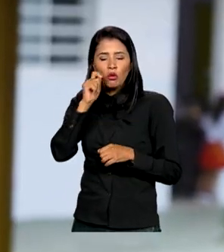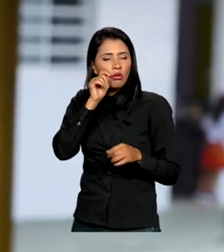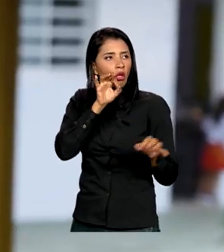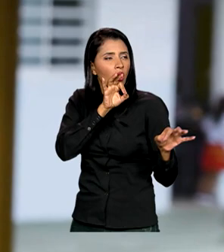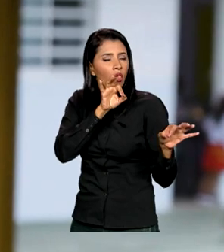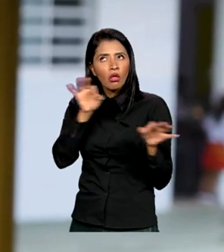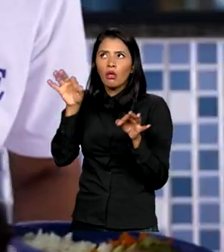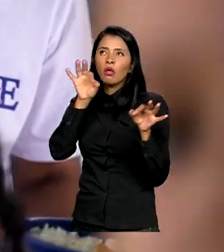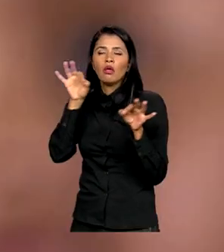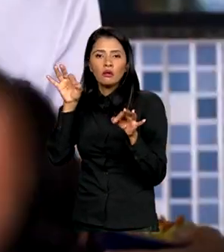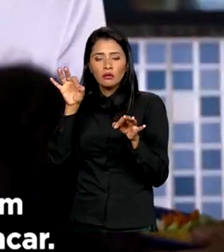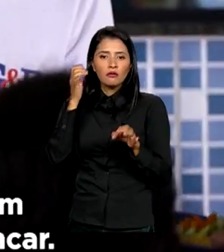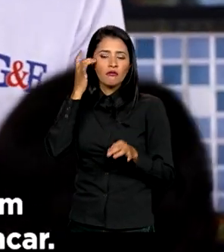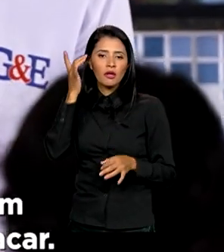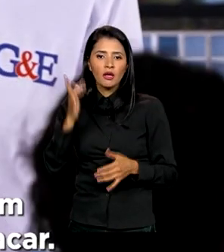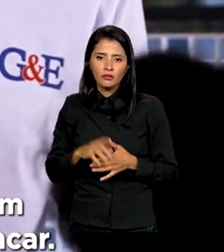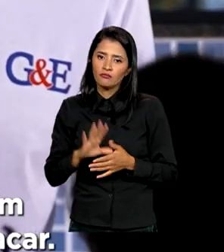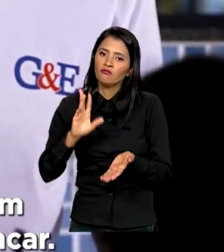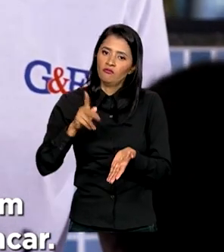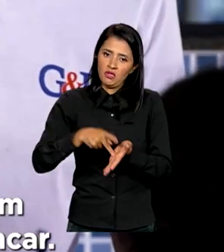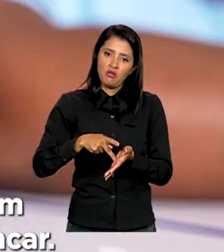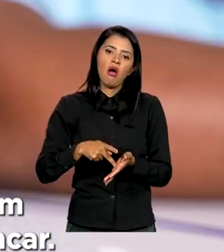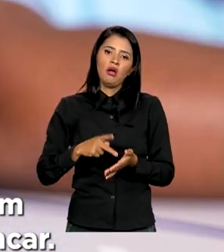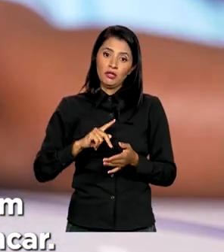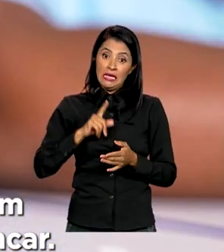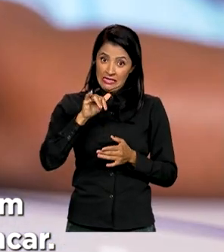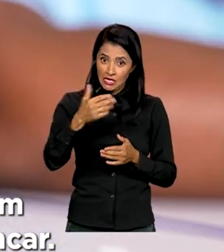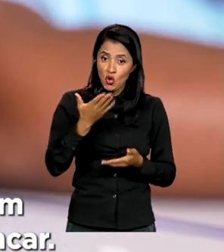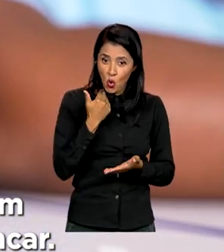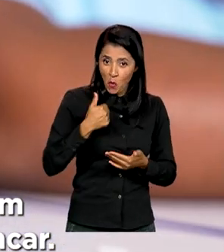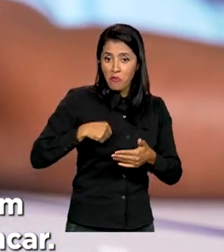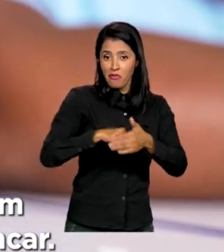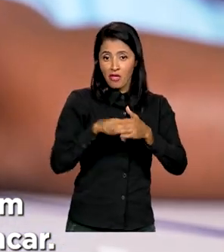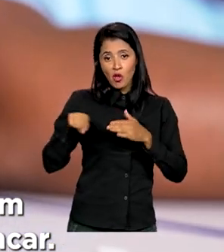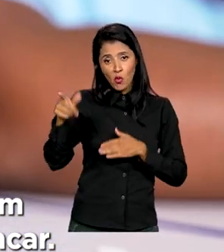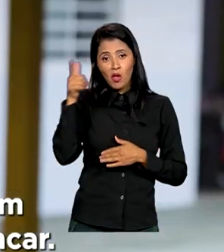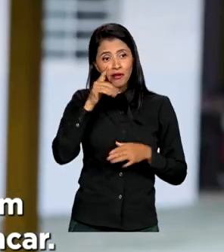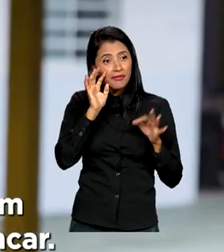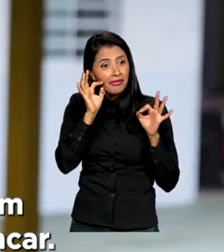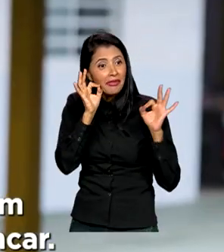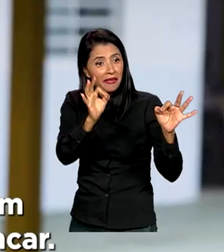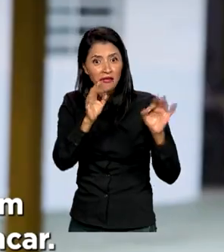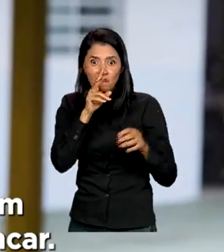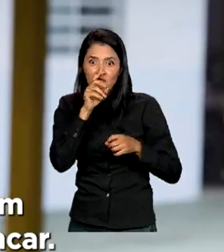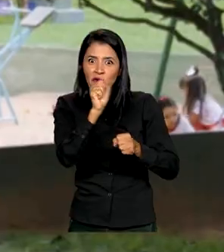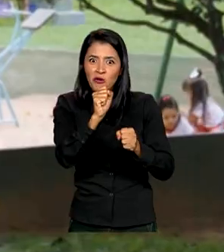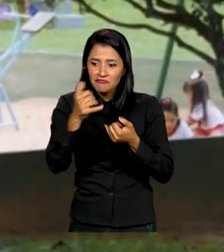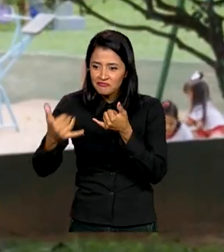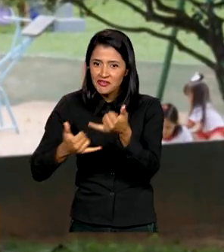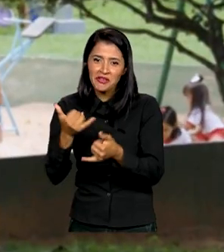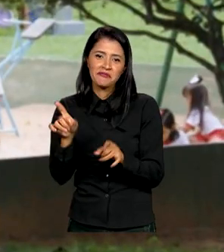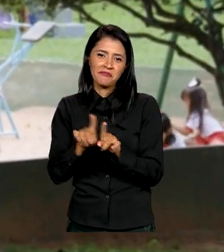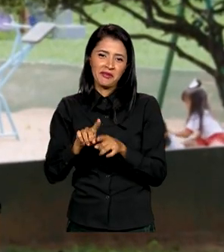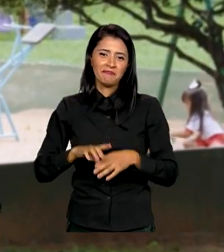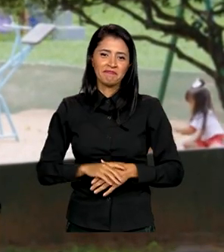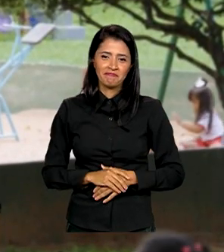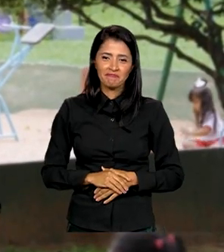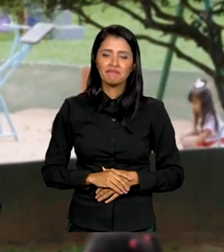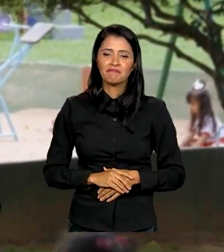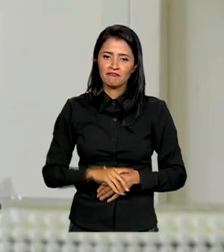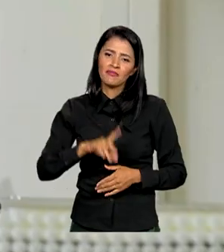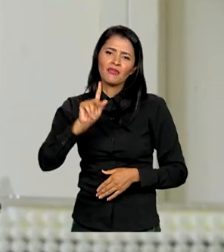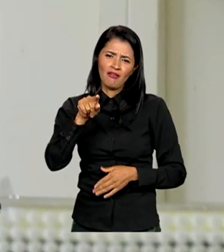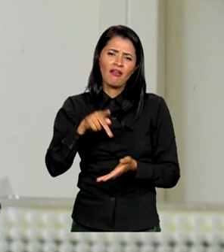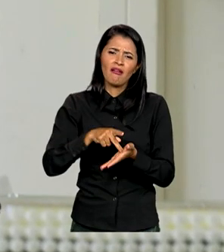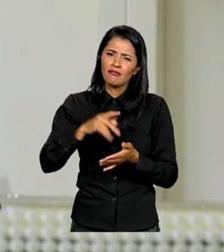dispersar com mais facilidade. De verdade, a barriguinha cheia faz com que ele tenha mais atenção, até para brincar. Então, realmente